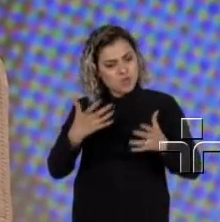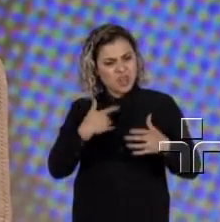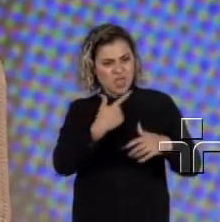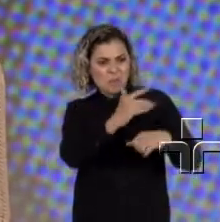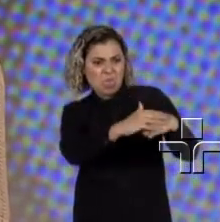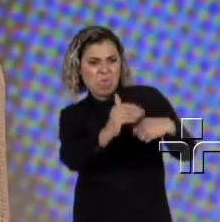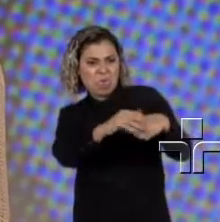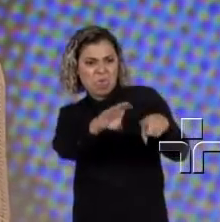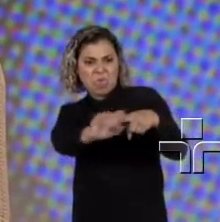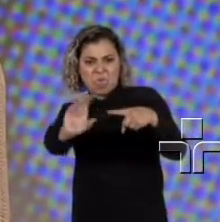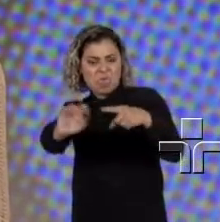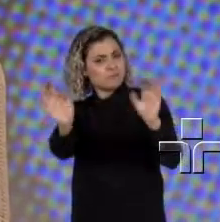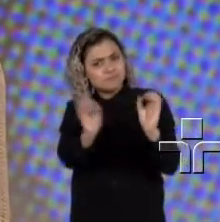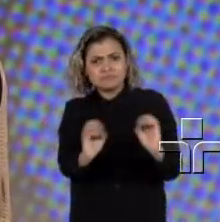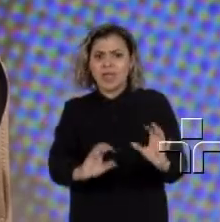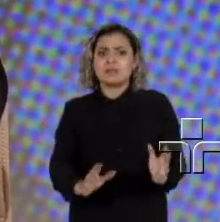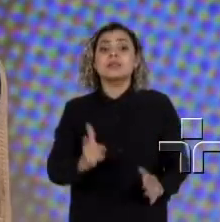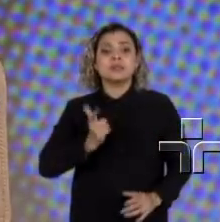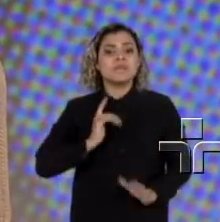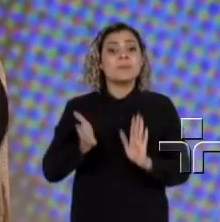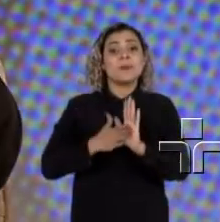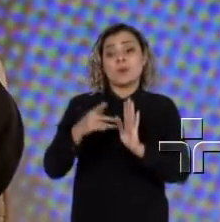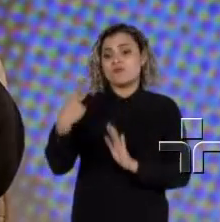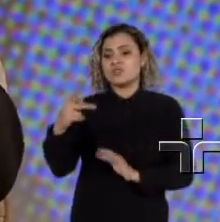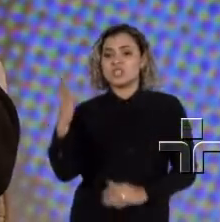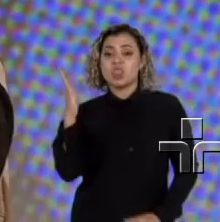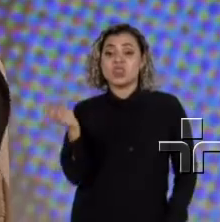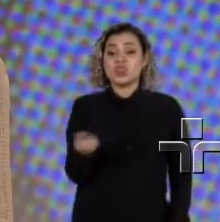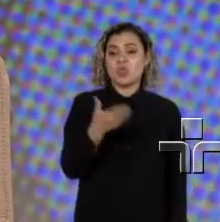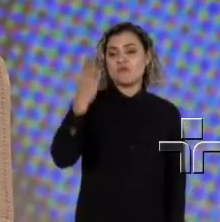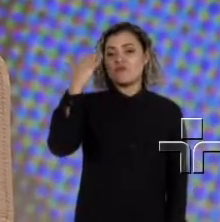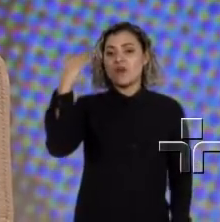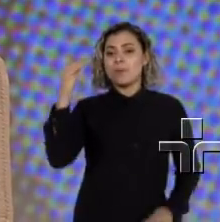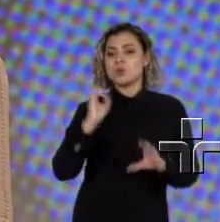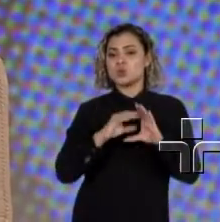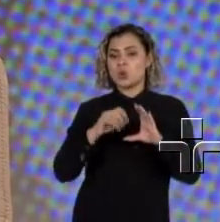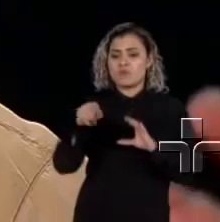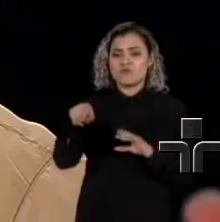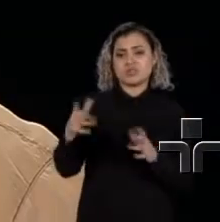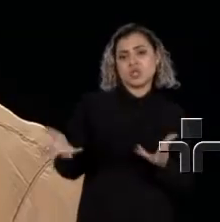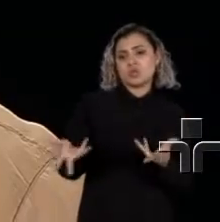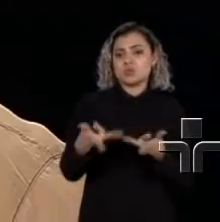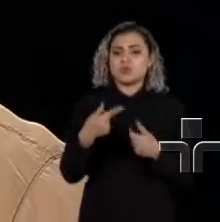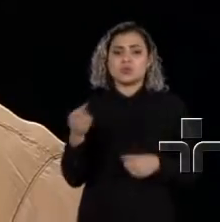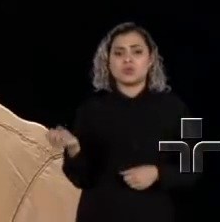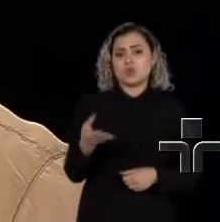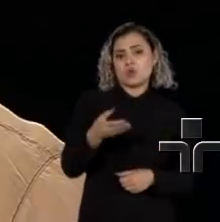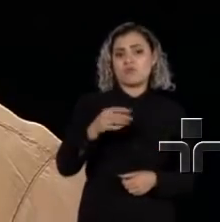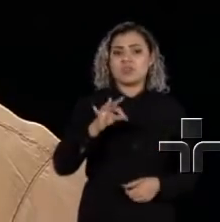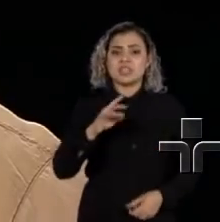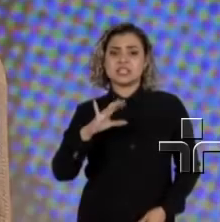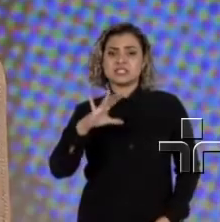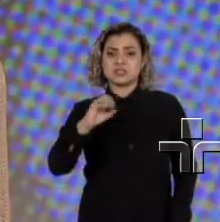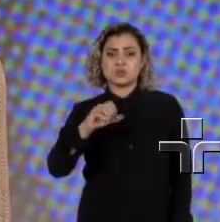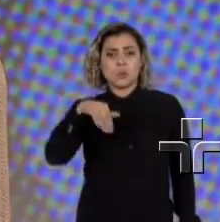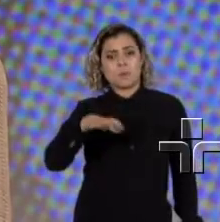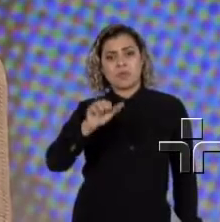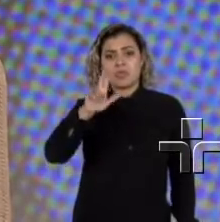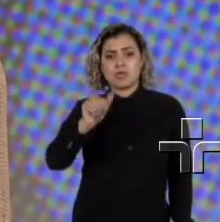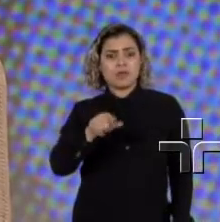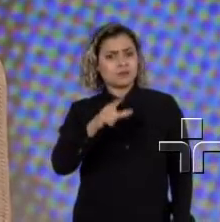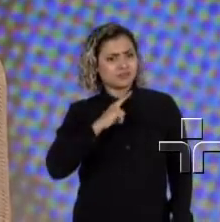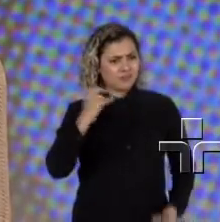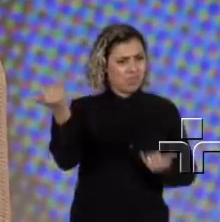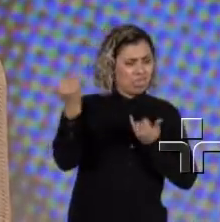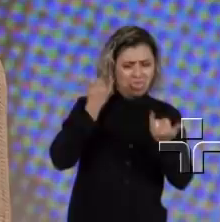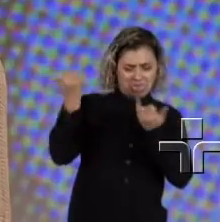permitisse, como tive proposta, você vai ser o novo galã da TV Globo, porque você é o novo Tarcísio Meira, isso foram coisas que eu ouvi